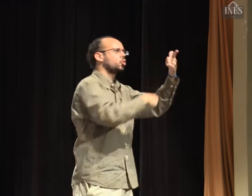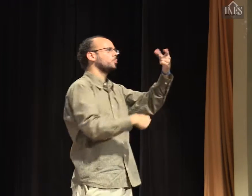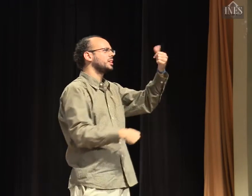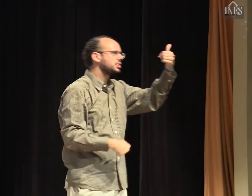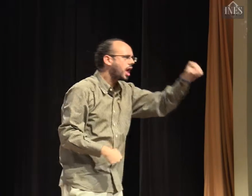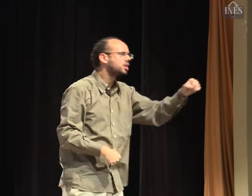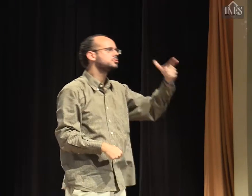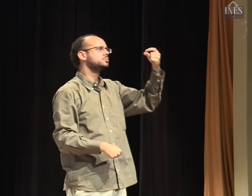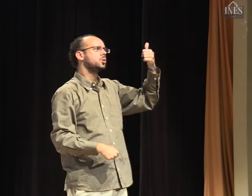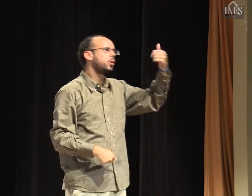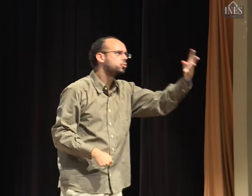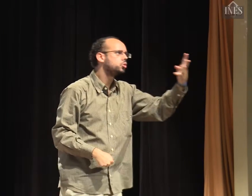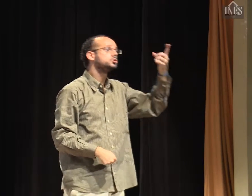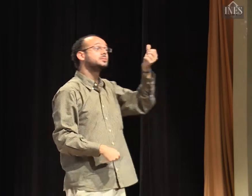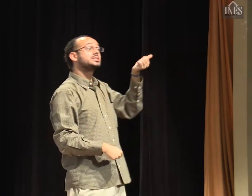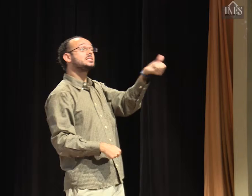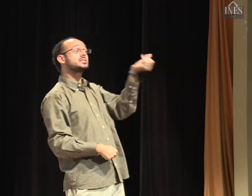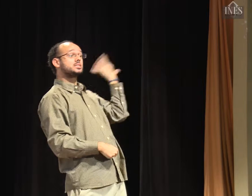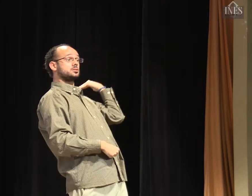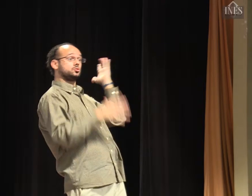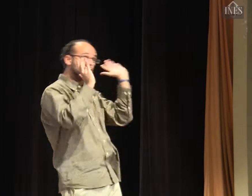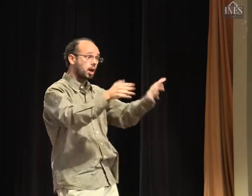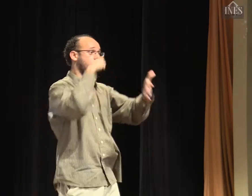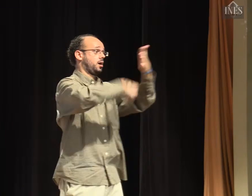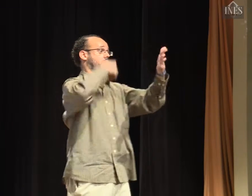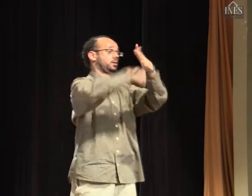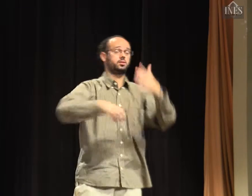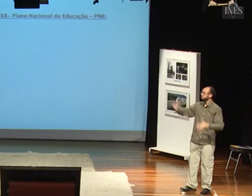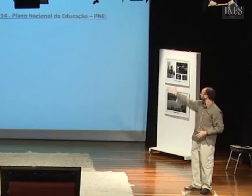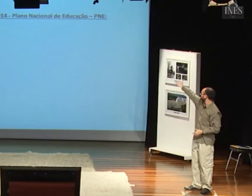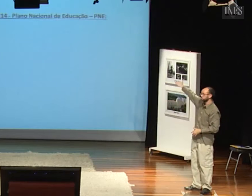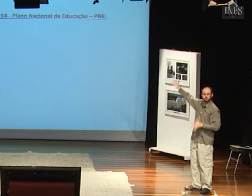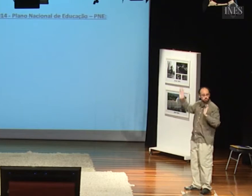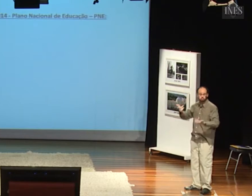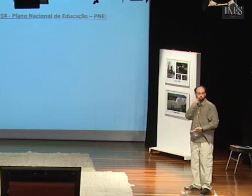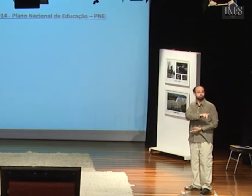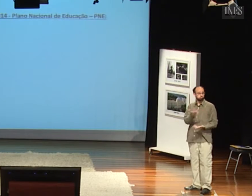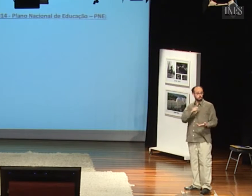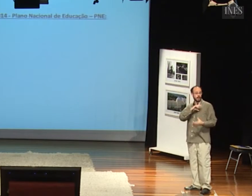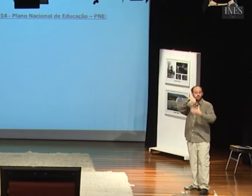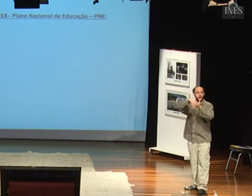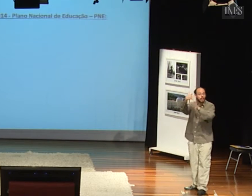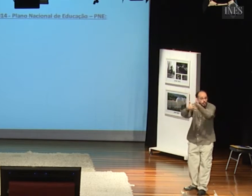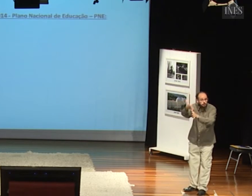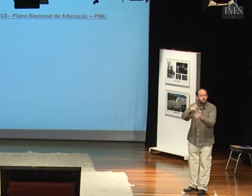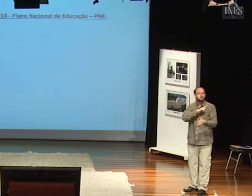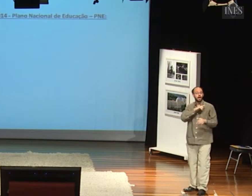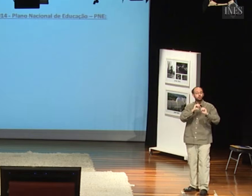Foram comissões, 3 ou 4 comissões. Foram 4 vezes que eu estive lá,